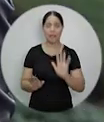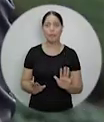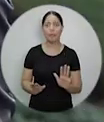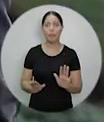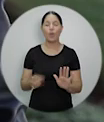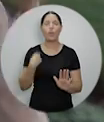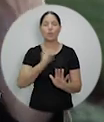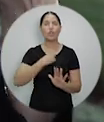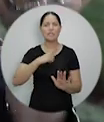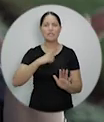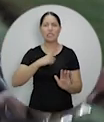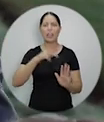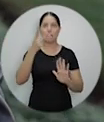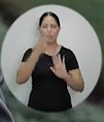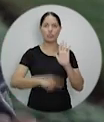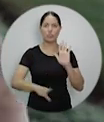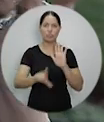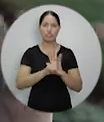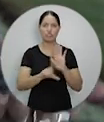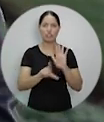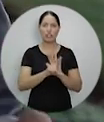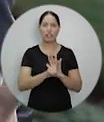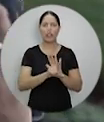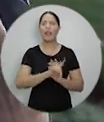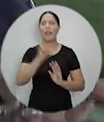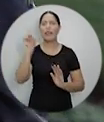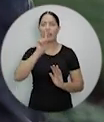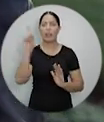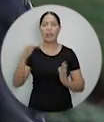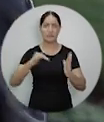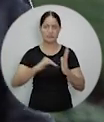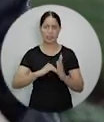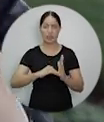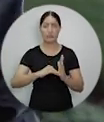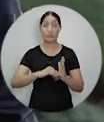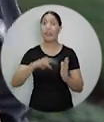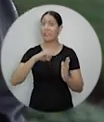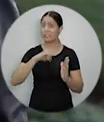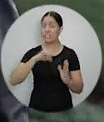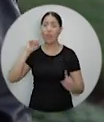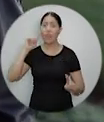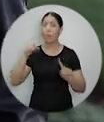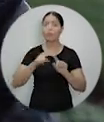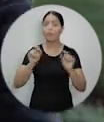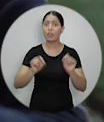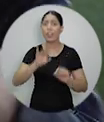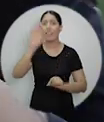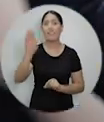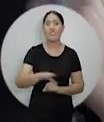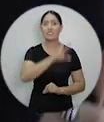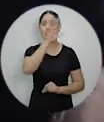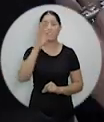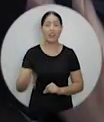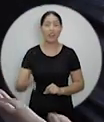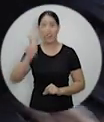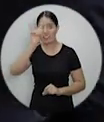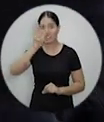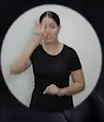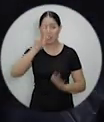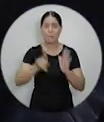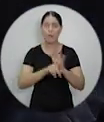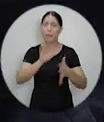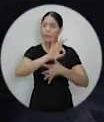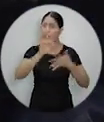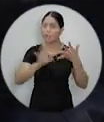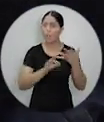por exemplo, que nós tivemos um projeto de lei no Senado exatamente com o objetivo de aniquilar a conquista histórica do